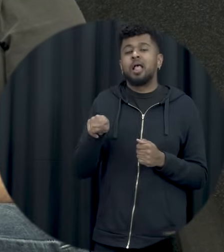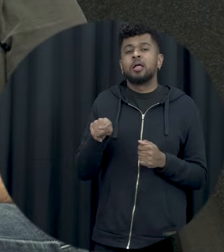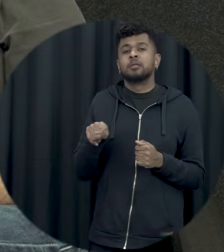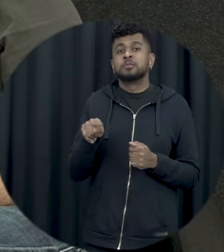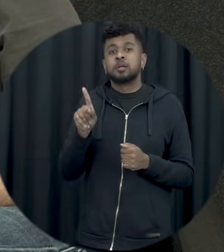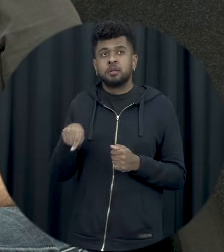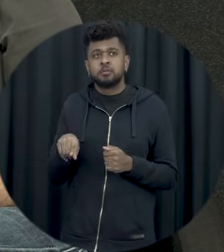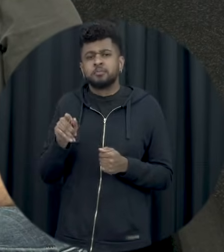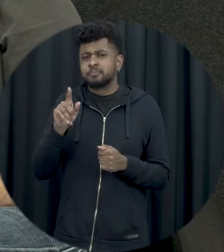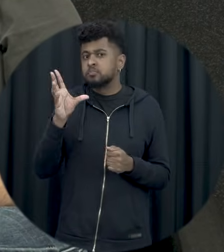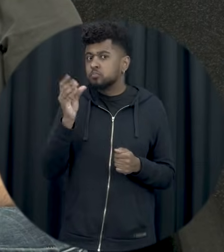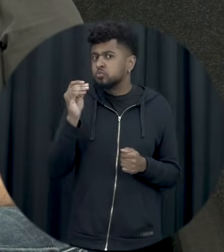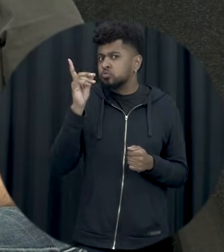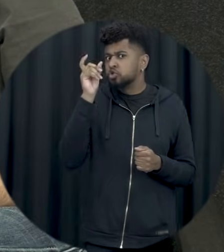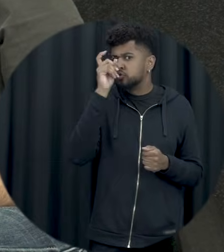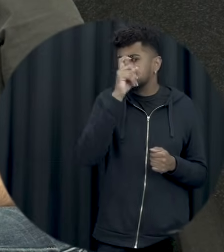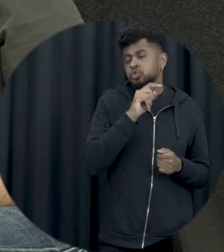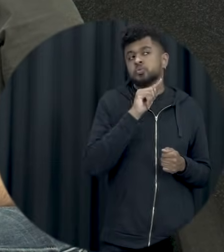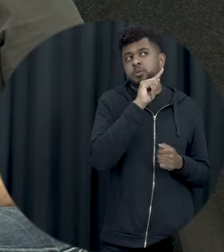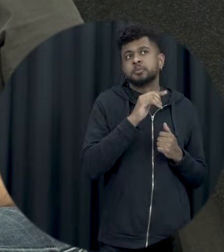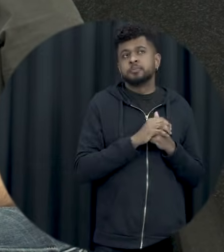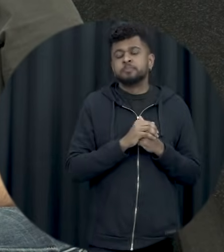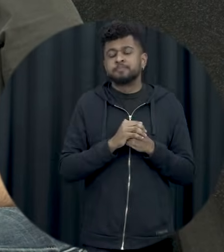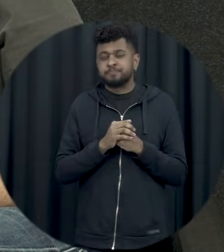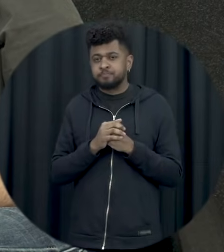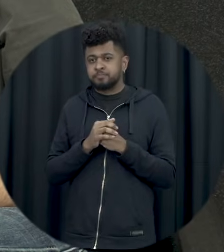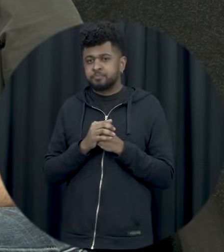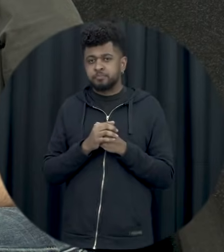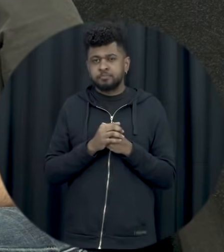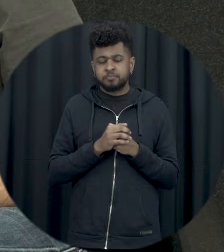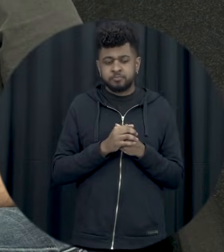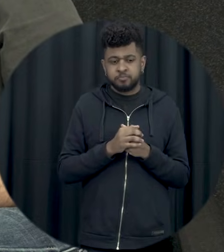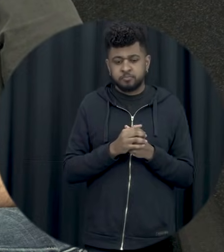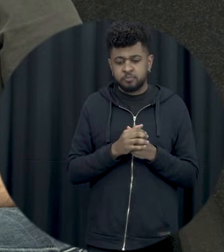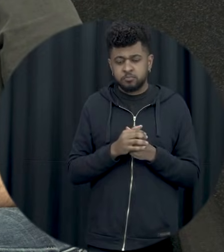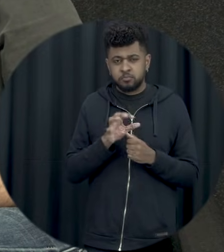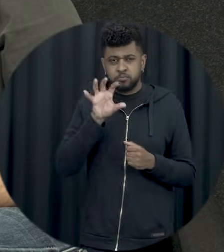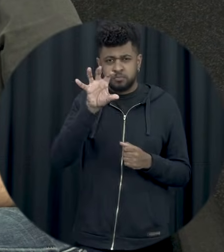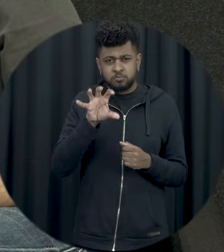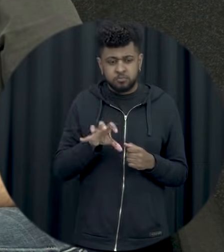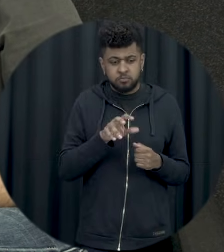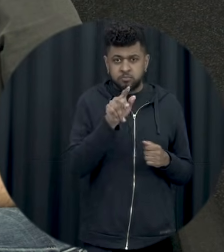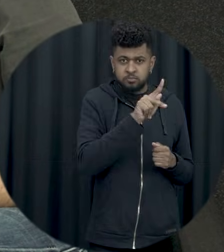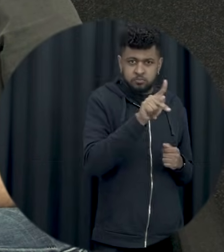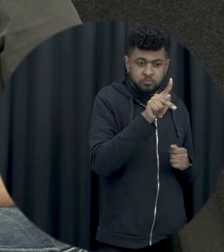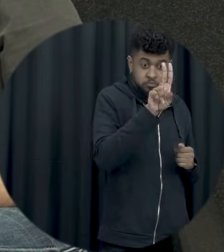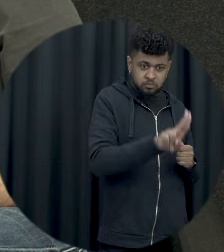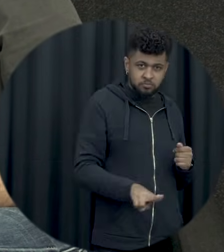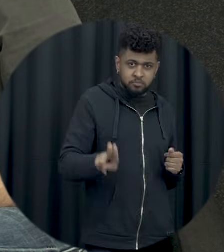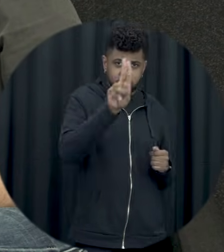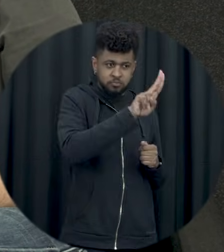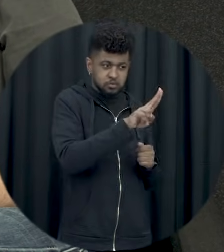pouco bem mais complicado, né? Os mecanismos de recrutamento nas universidades são